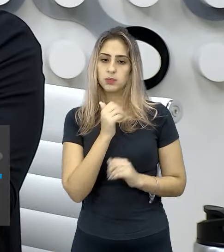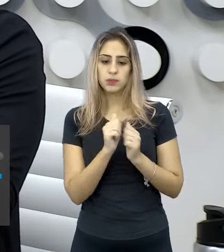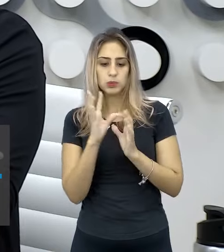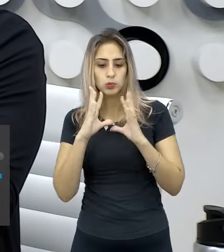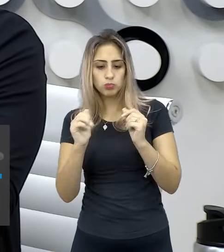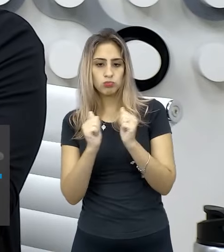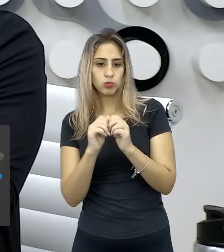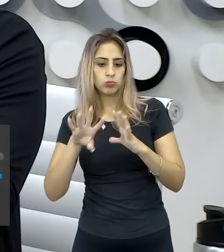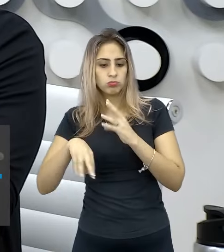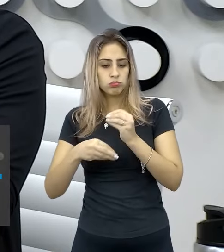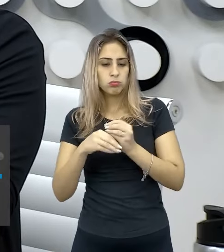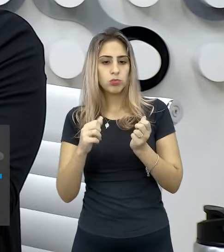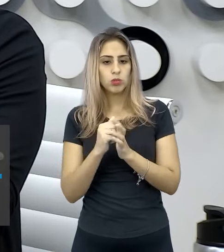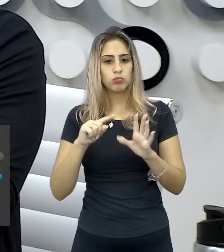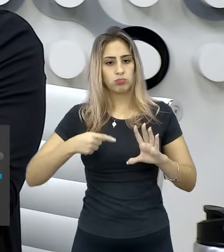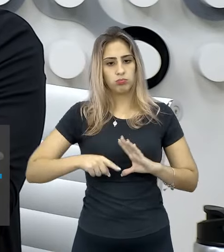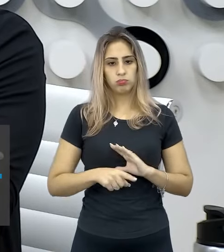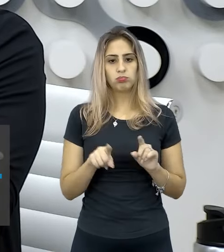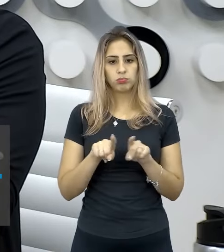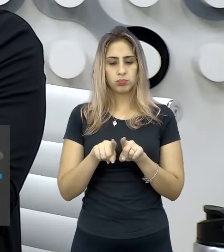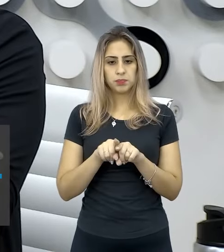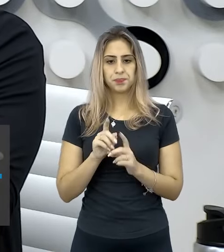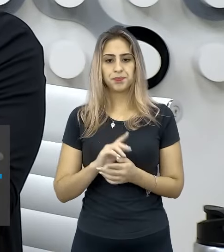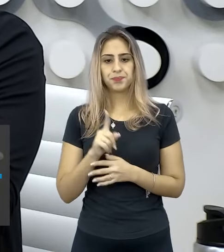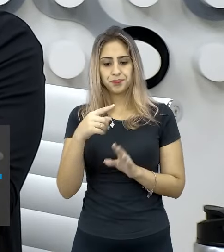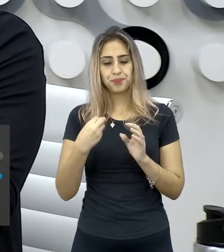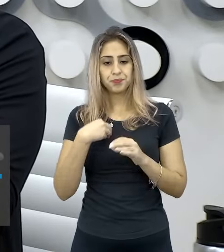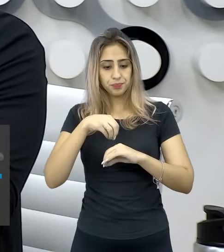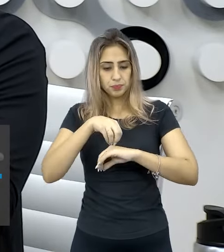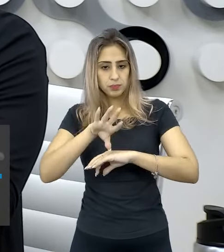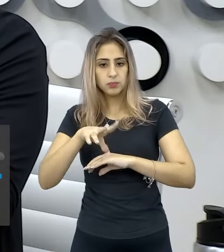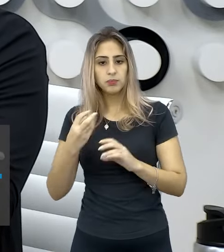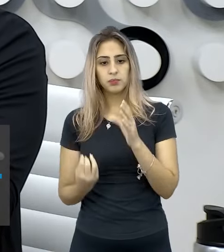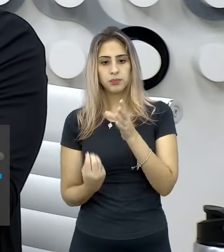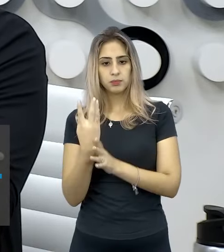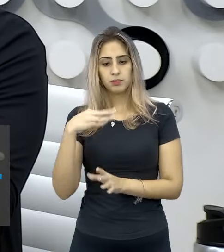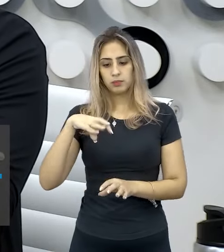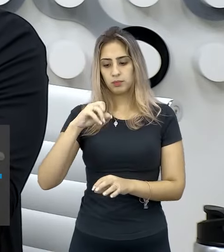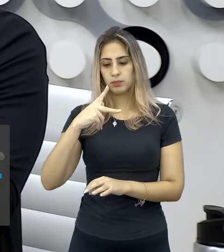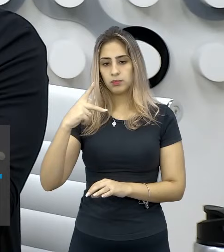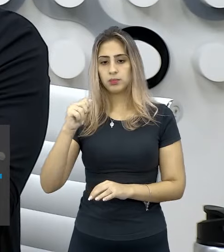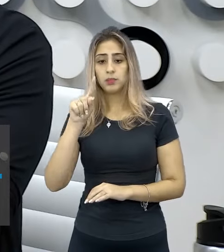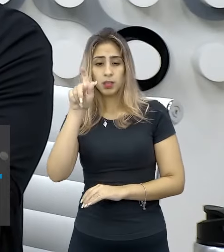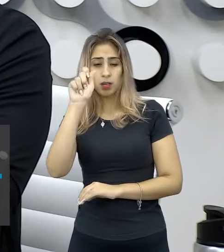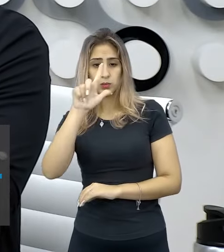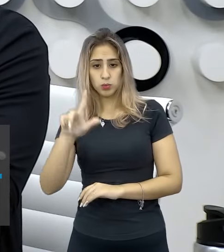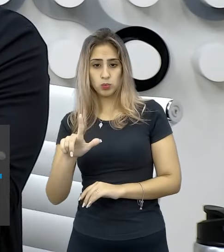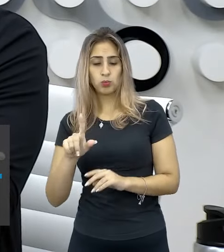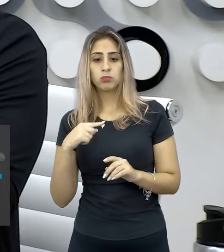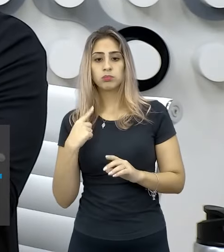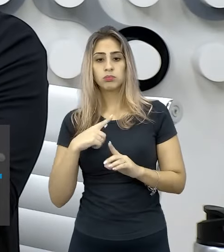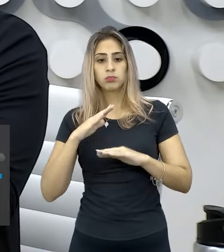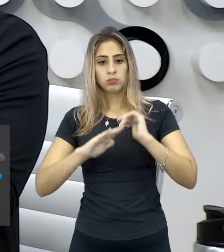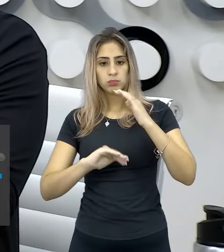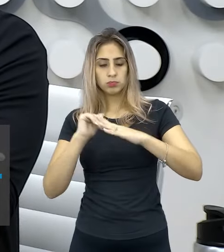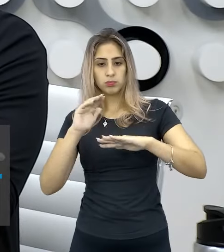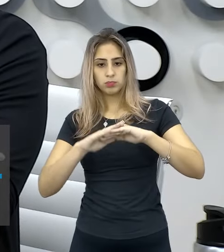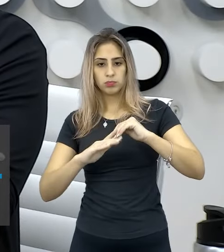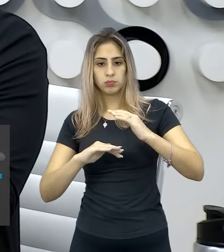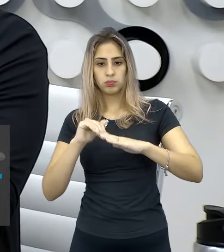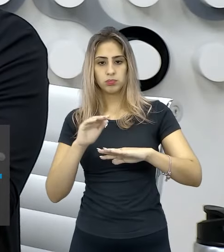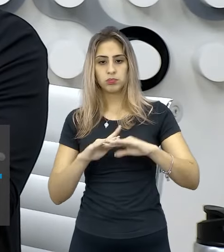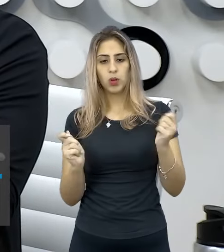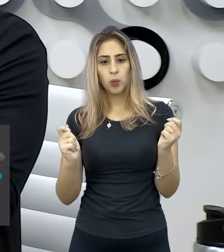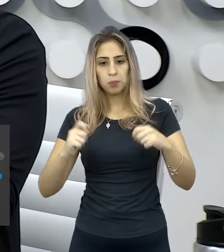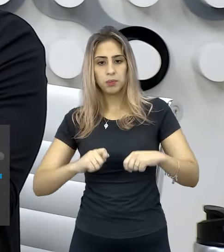né? A indicação, né, ela aparece no mapa, em azul, e as competências e habilidades dos itinerários